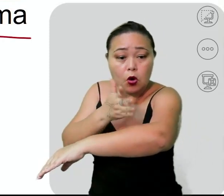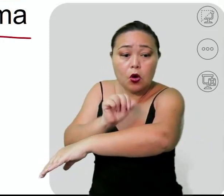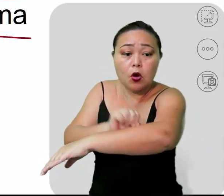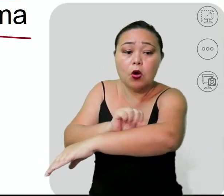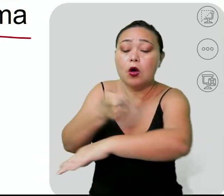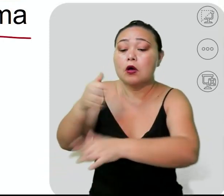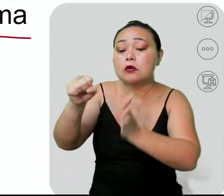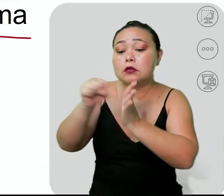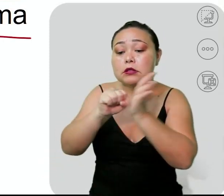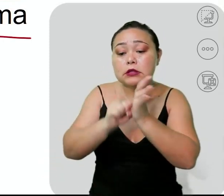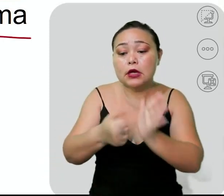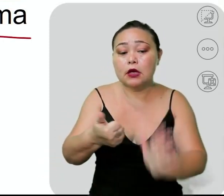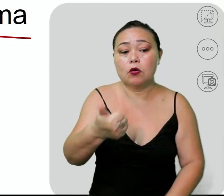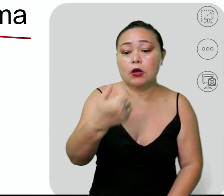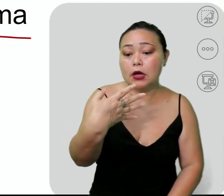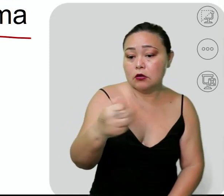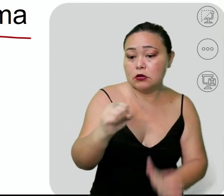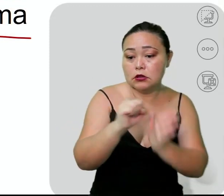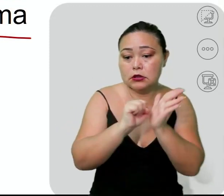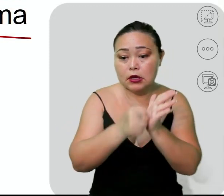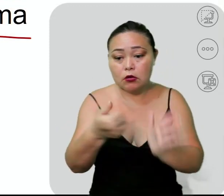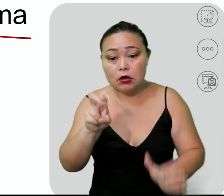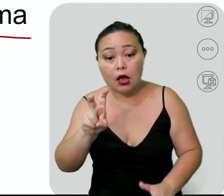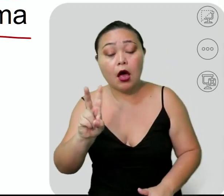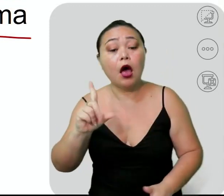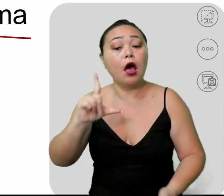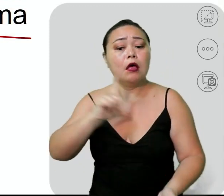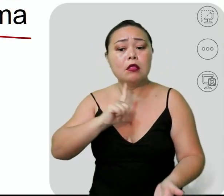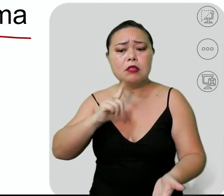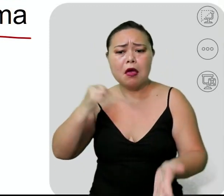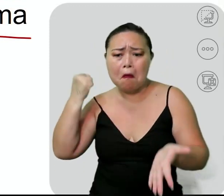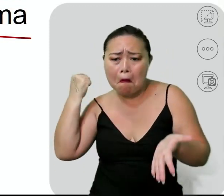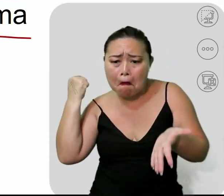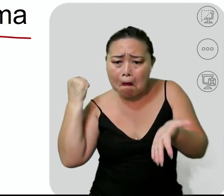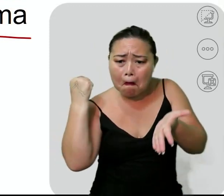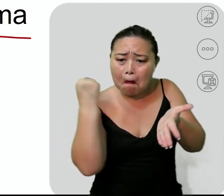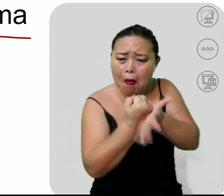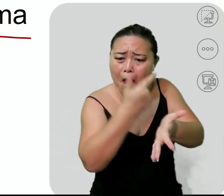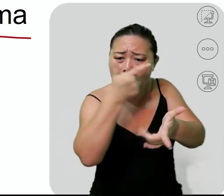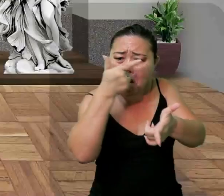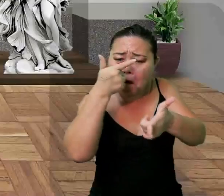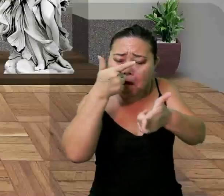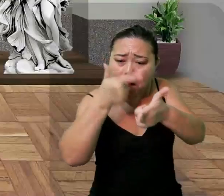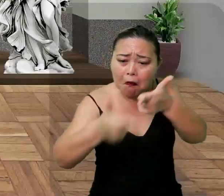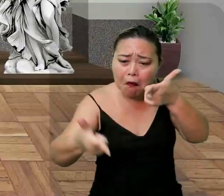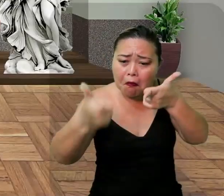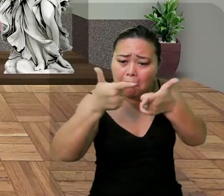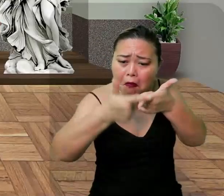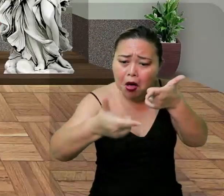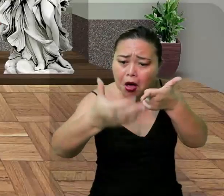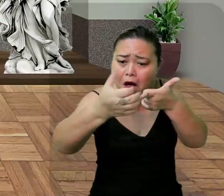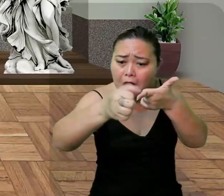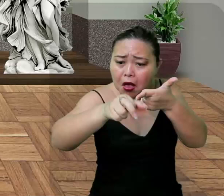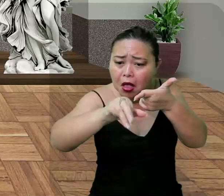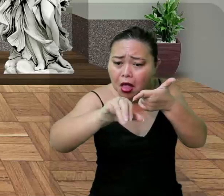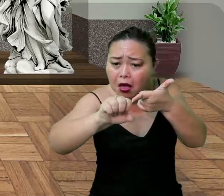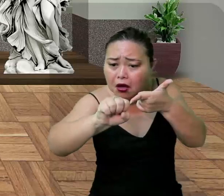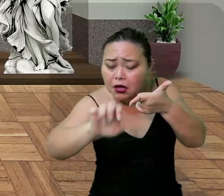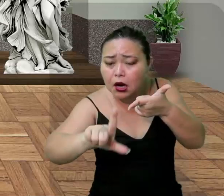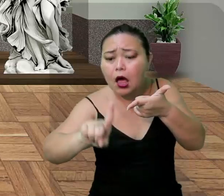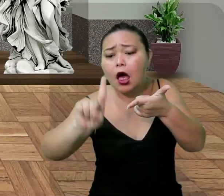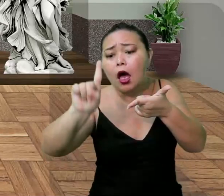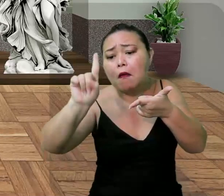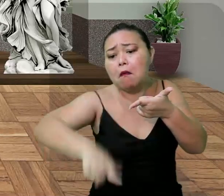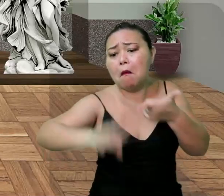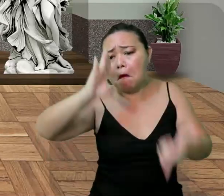por crises. E aí, principalmente, vem para mim, principalmente a